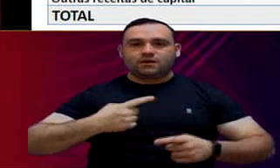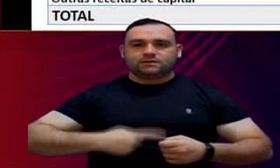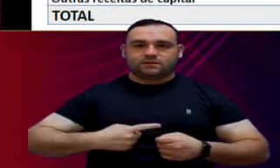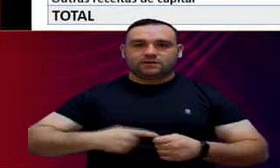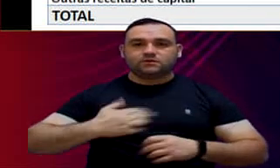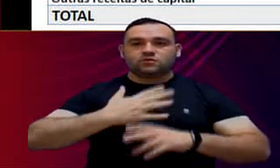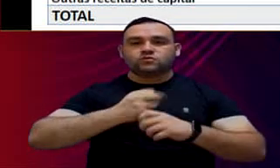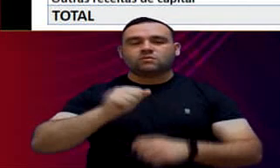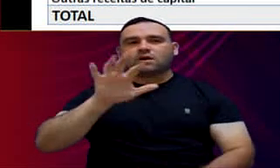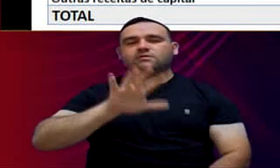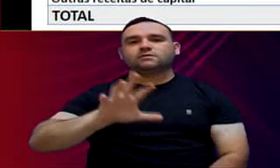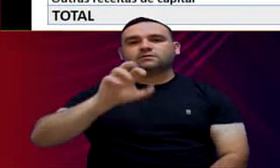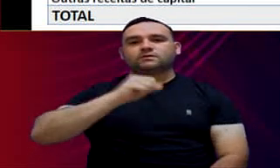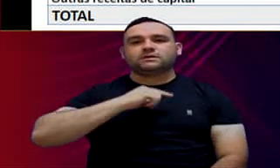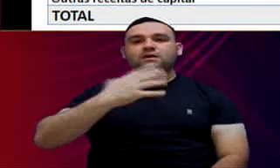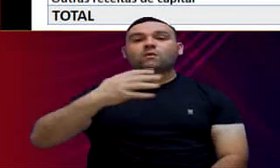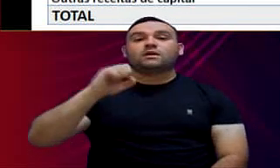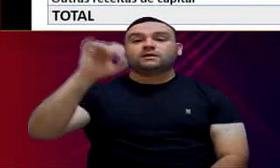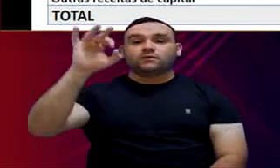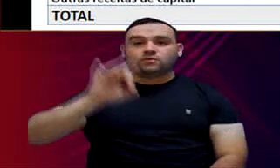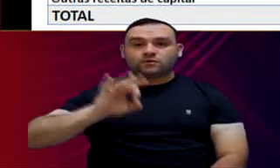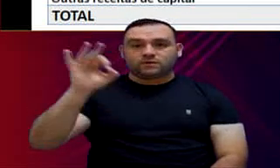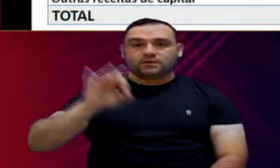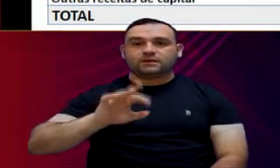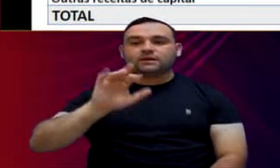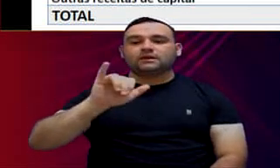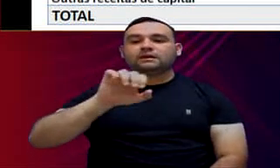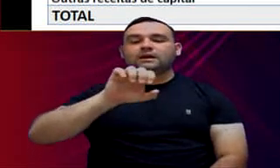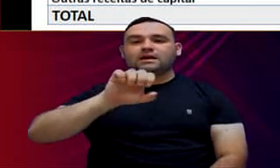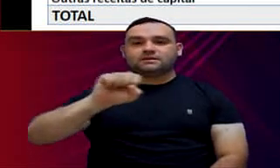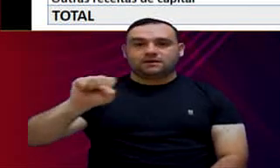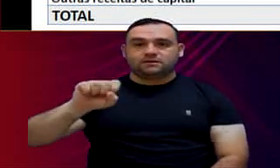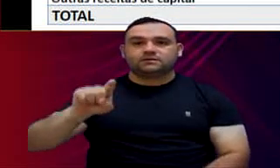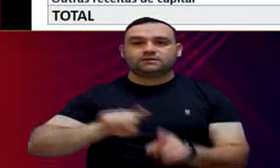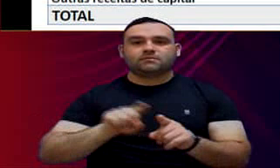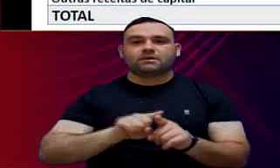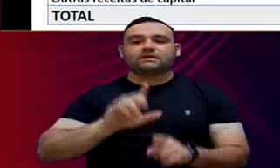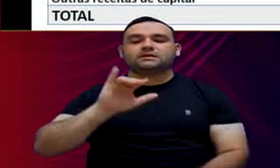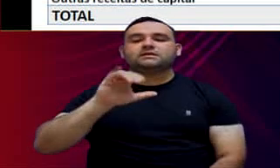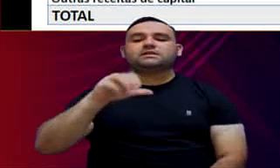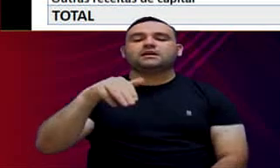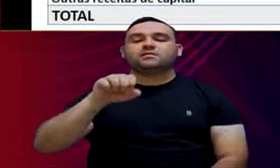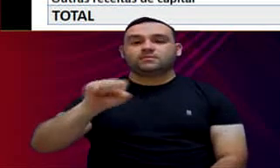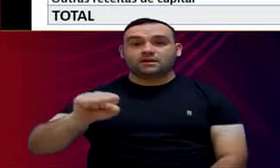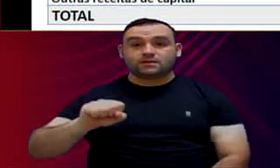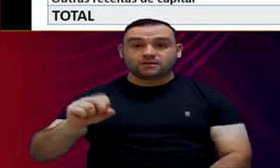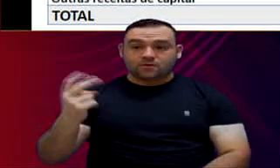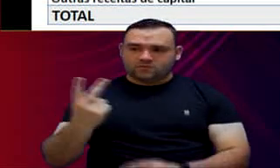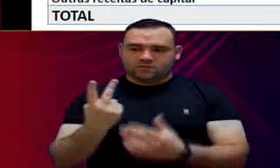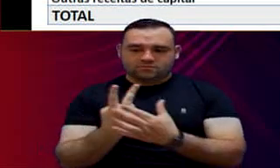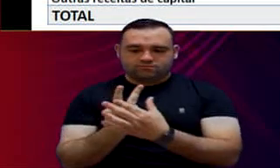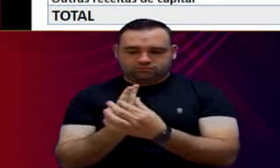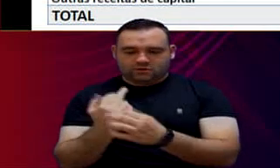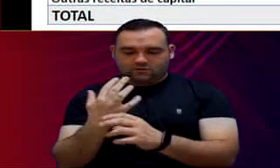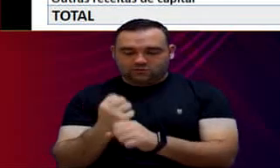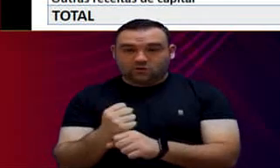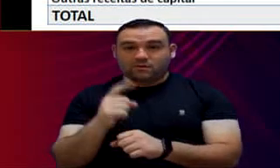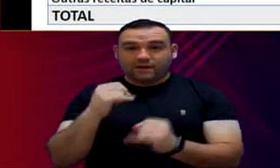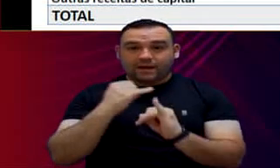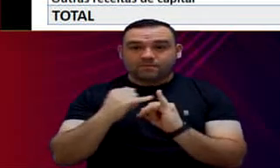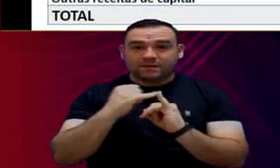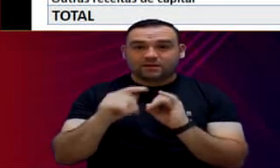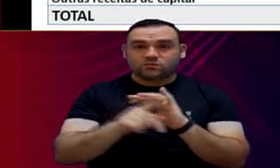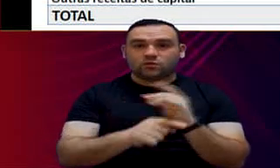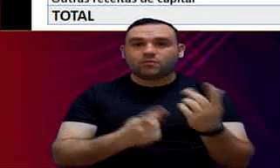totalizando aí acho que 48% é o ISS e o ICMS somado junto então quase metade das